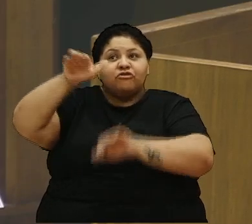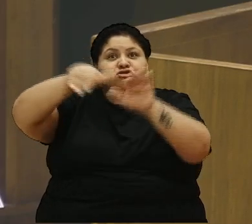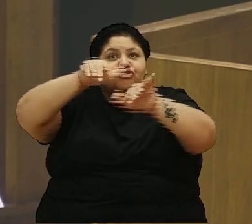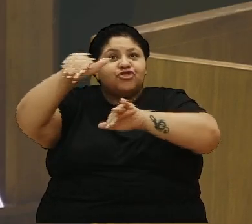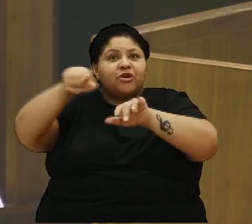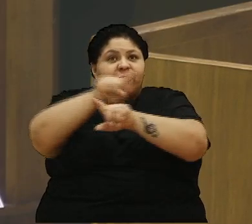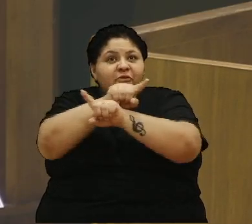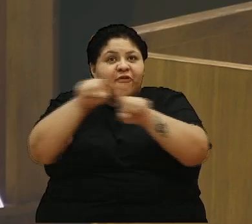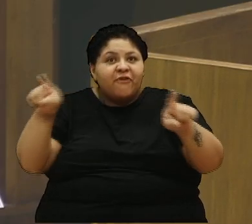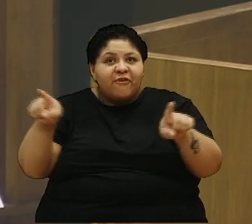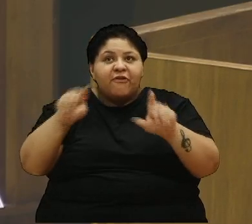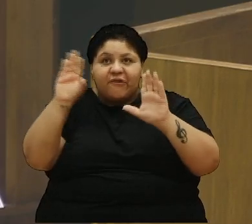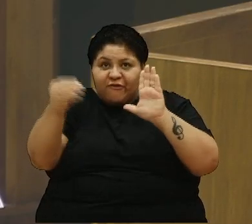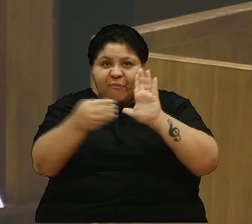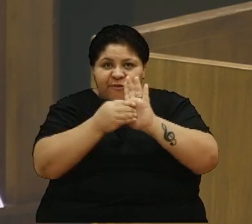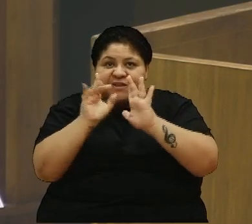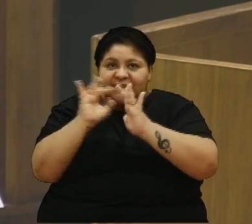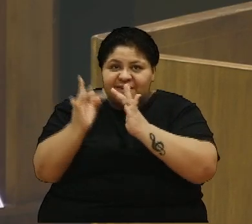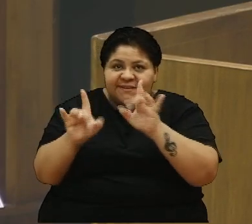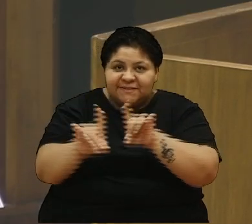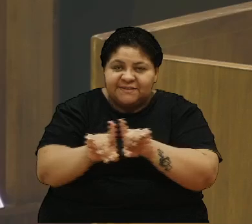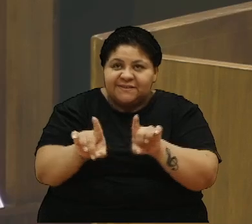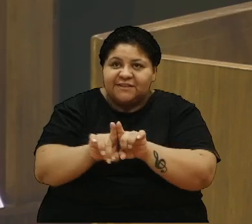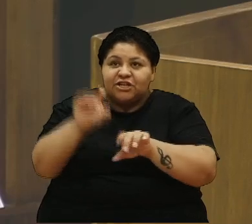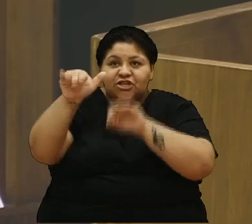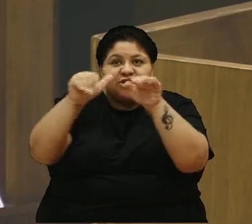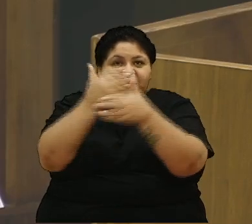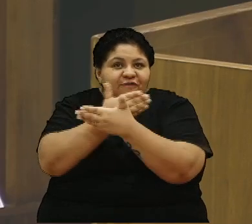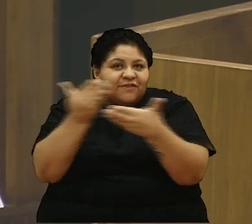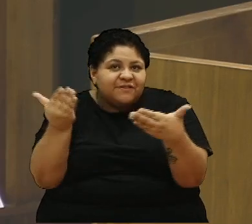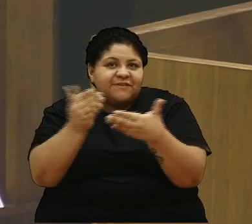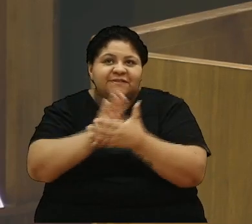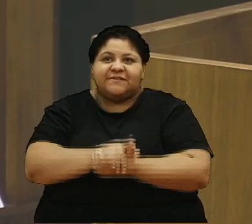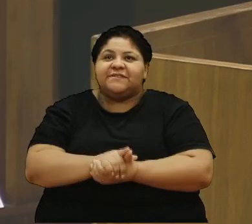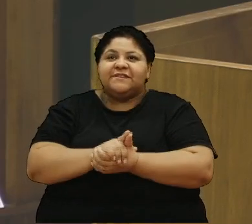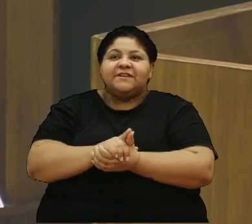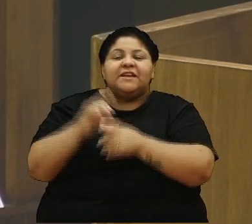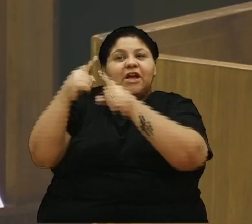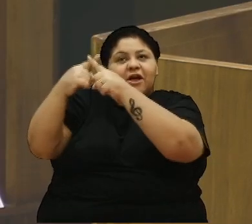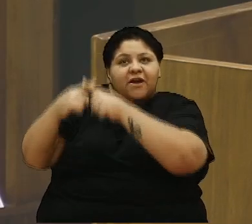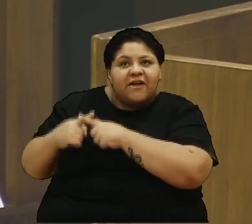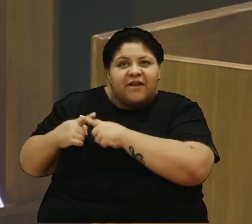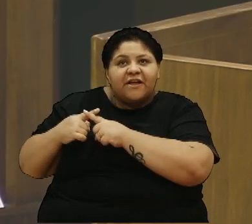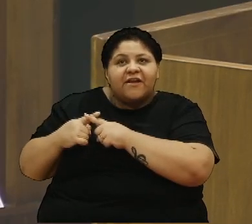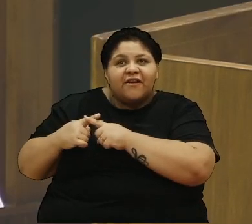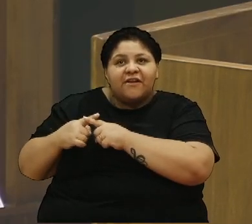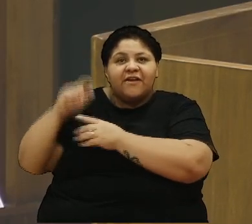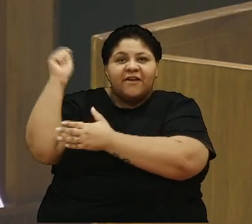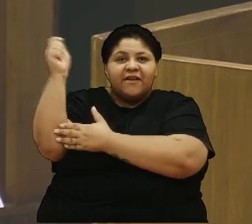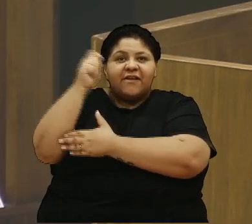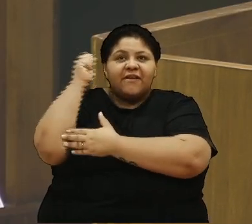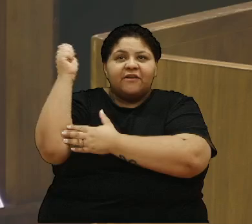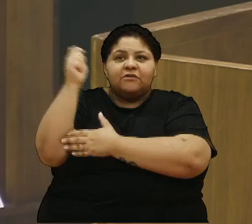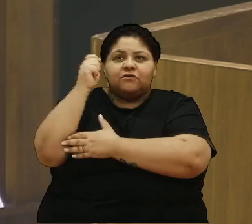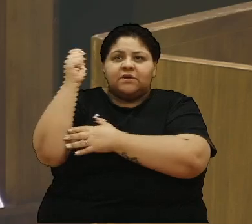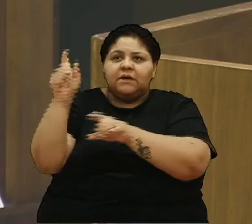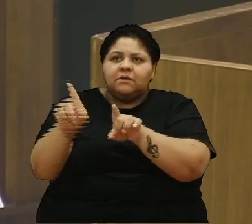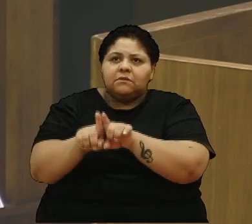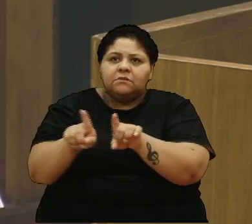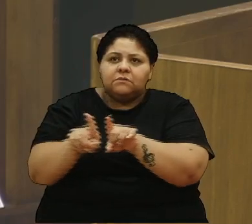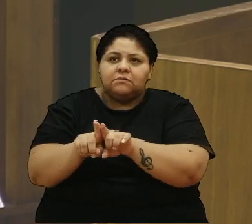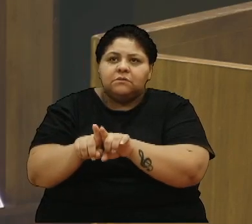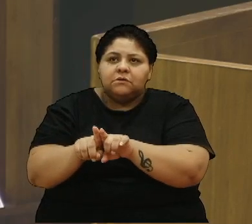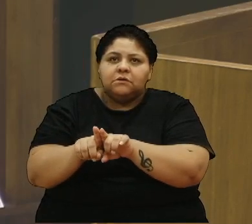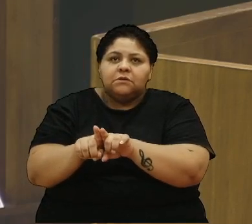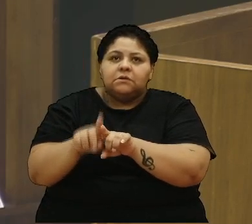quem está nos assistindo, vou postar nas minhas redes sociais também, convidando o pessoal para o Campeonato Gaúcho de Pádel, né? É um esporte que eu estou